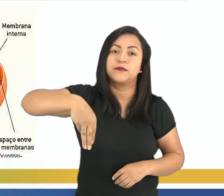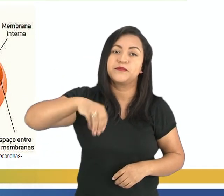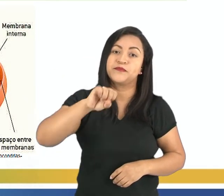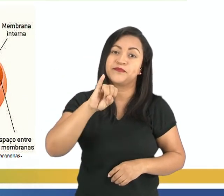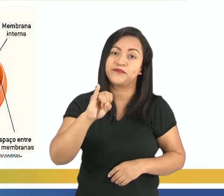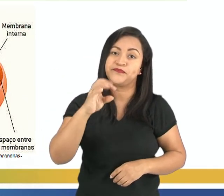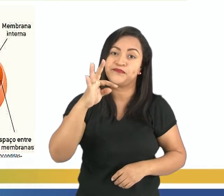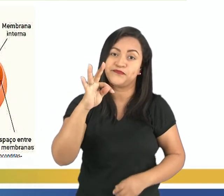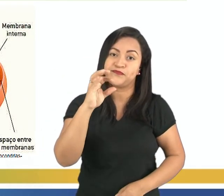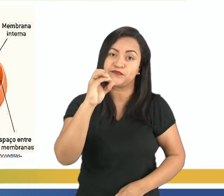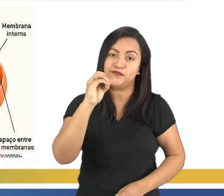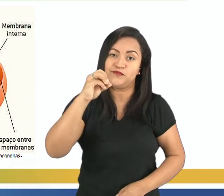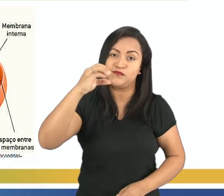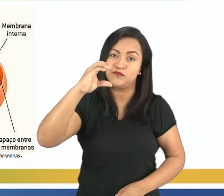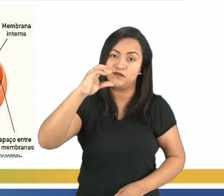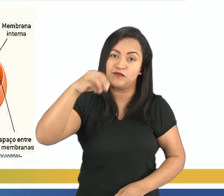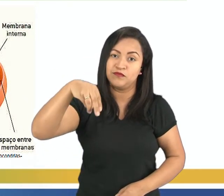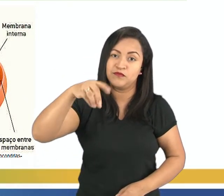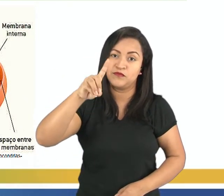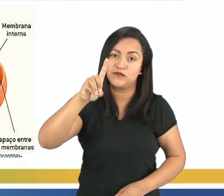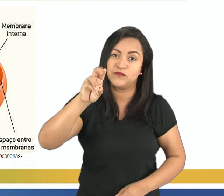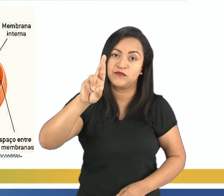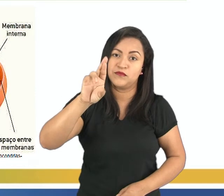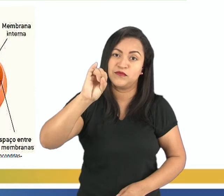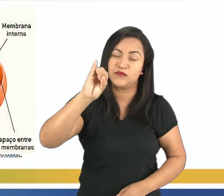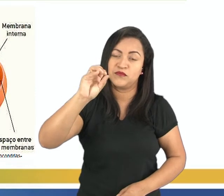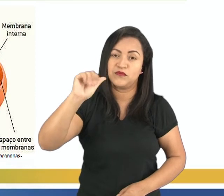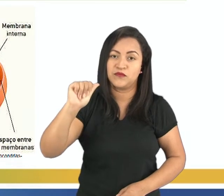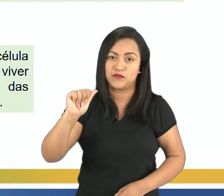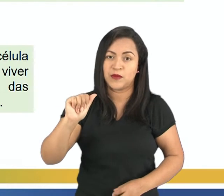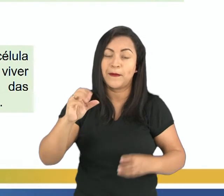que ela está presente nas células eucarióticas, tá?